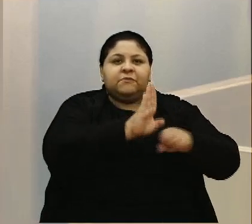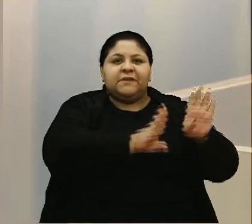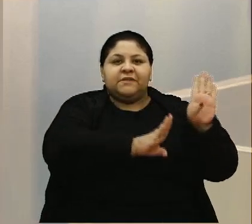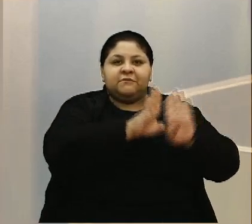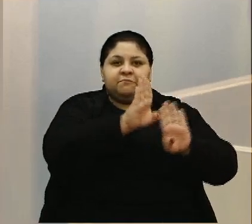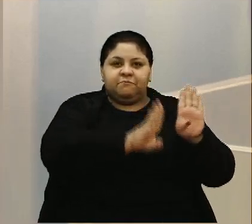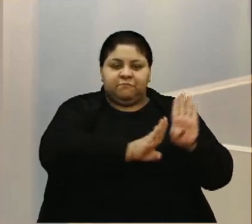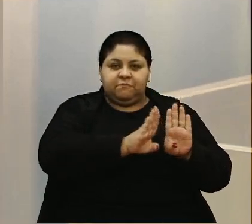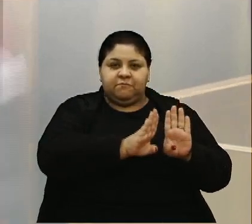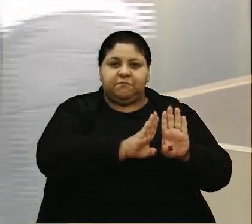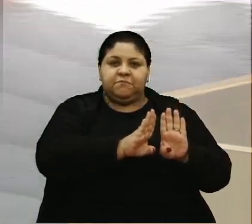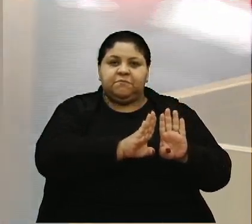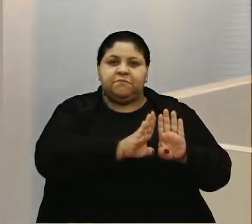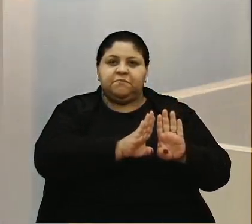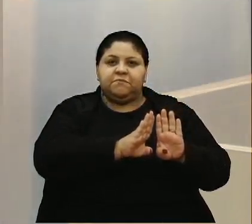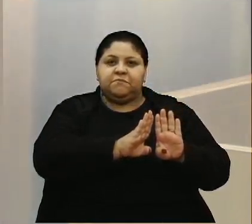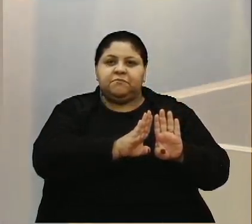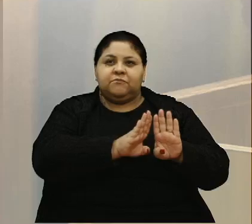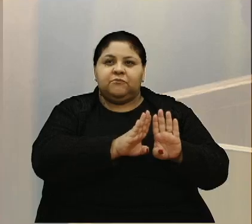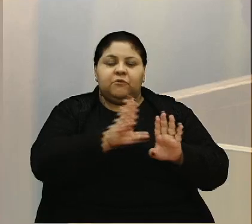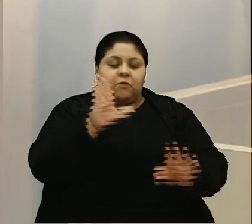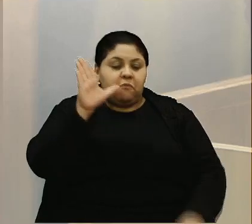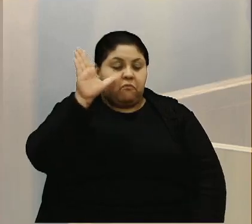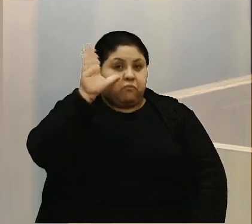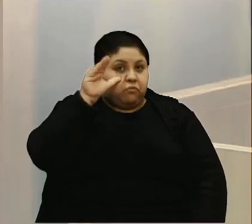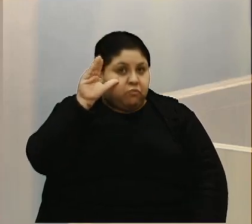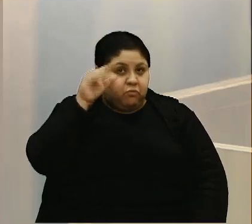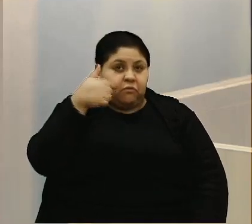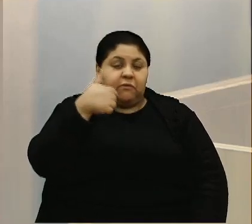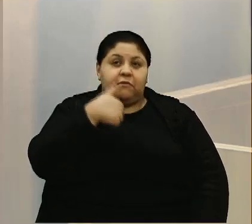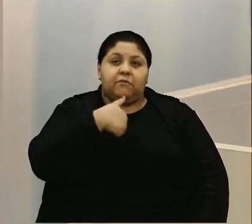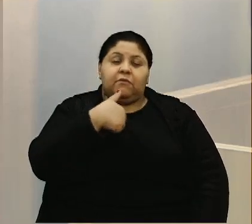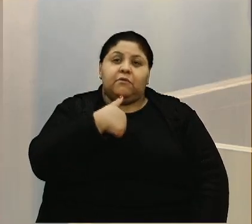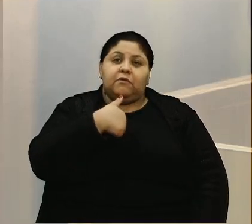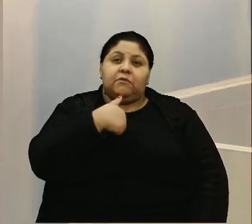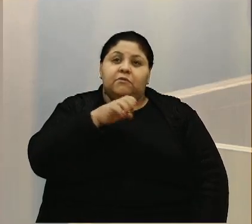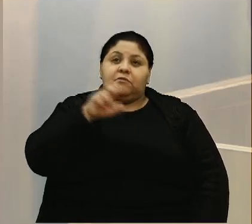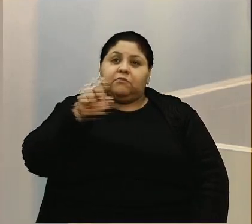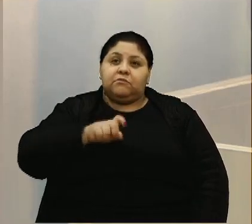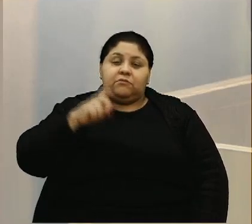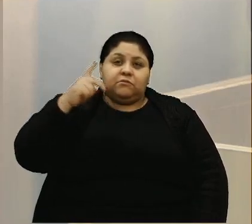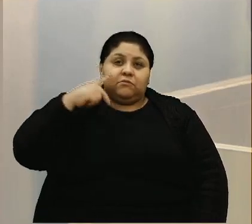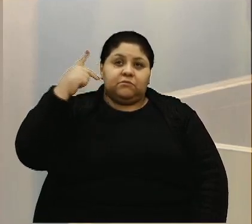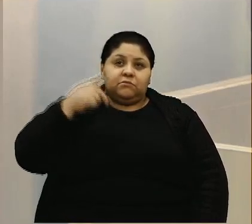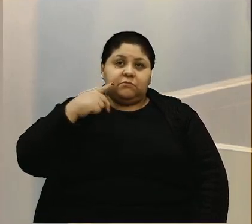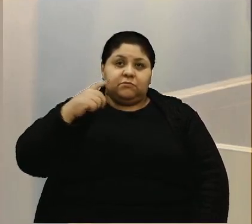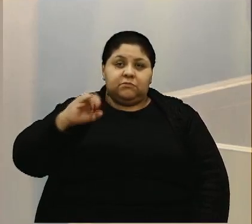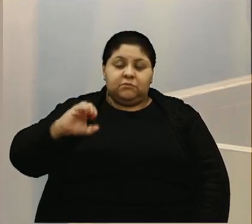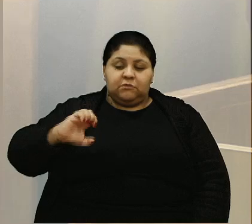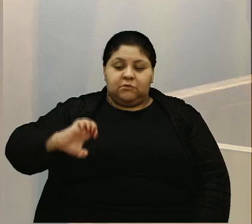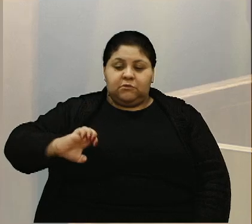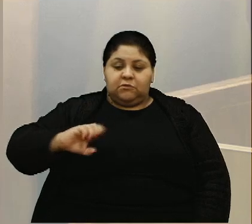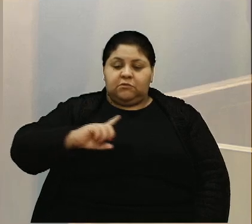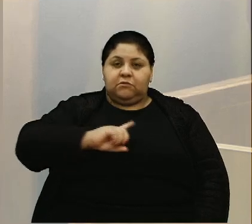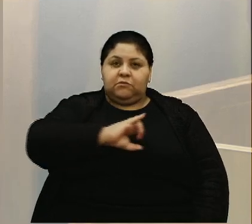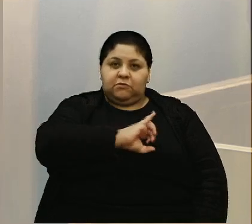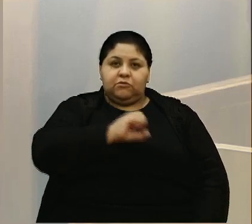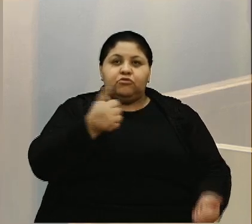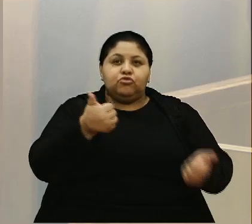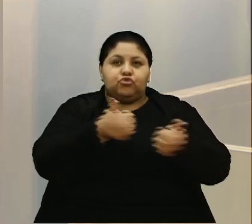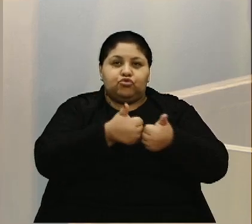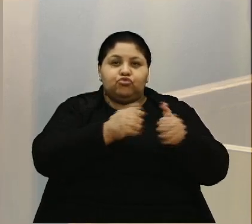licitação. Foi analisado, eu e o ex-vereador Edi Carlos estivemos juntos no dia da